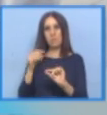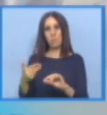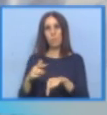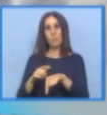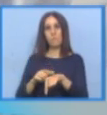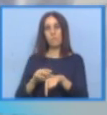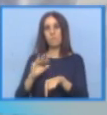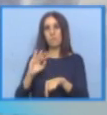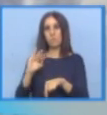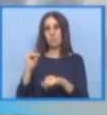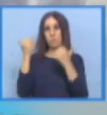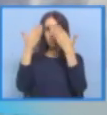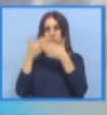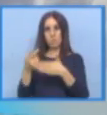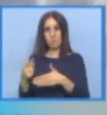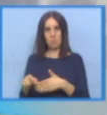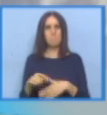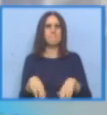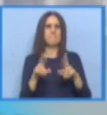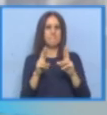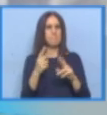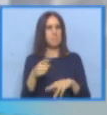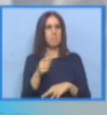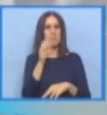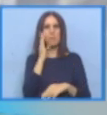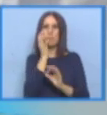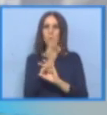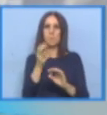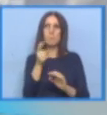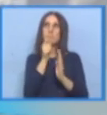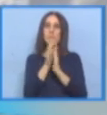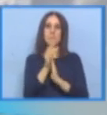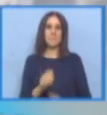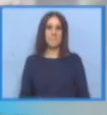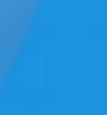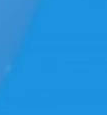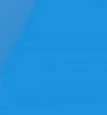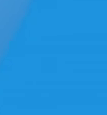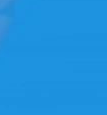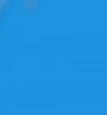quando forem 22h45. Tenha então uma ótima tarde e até amanhã, se Deus quiser.